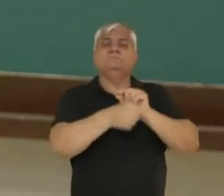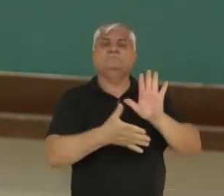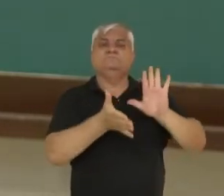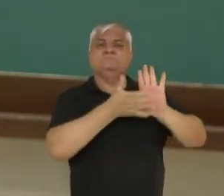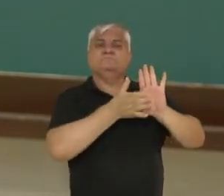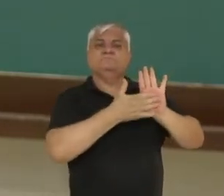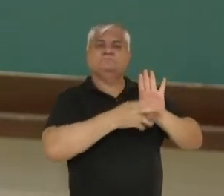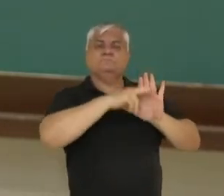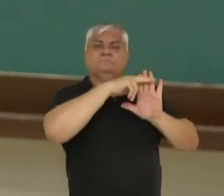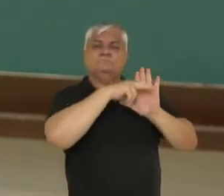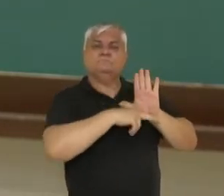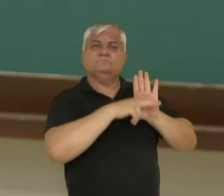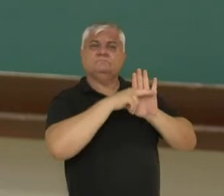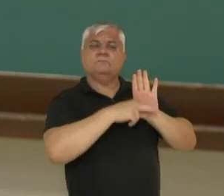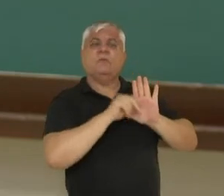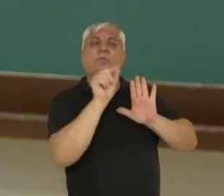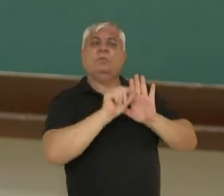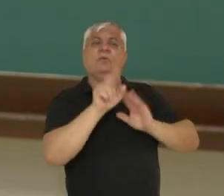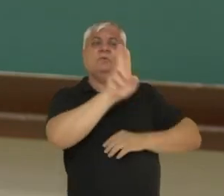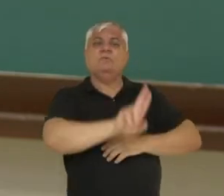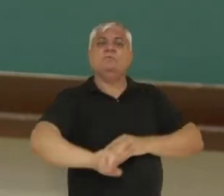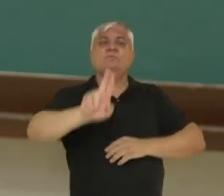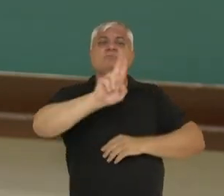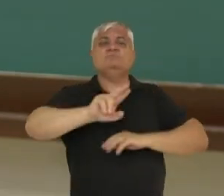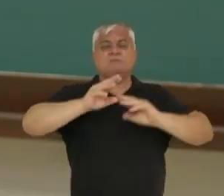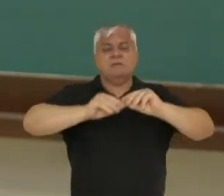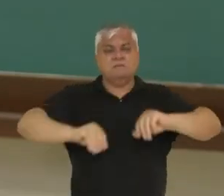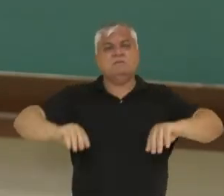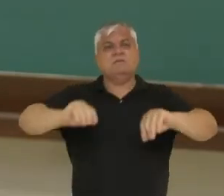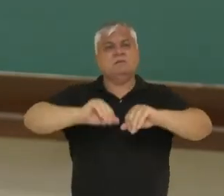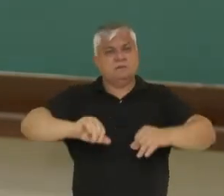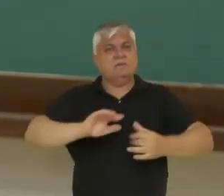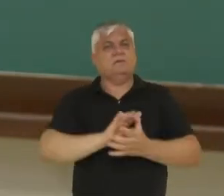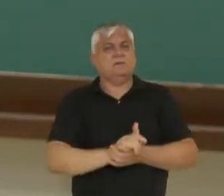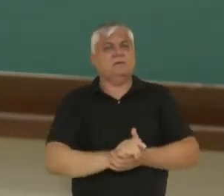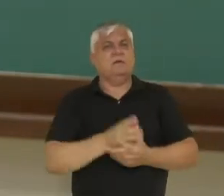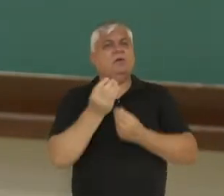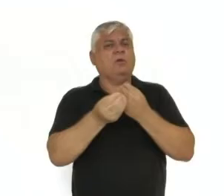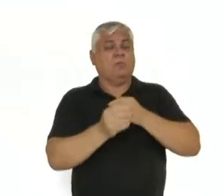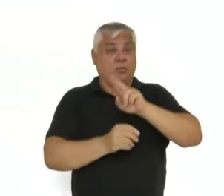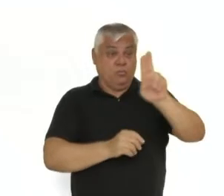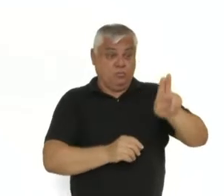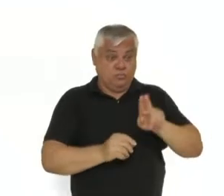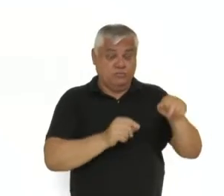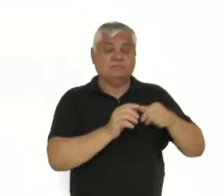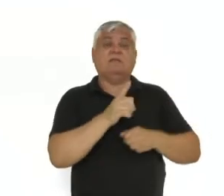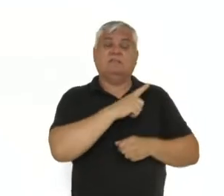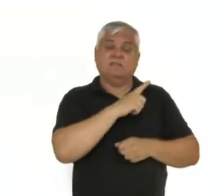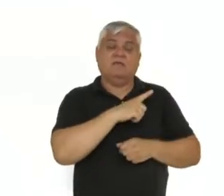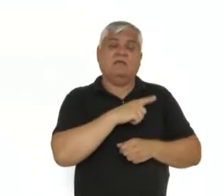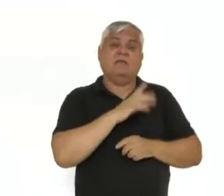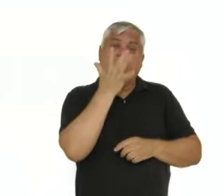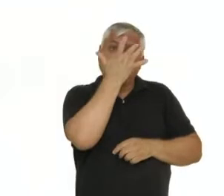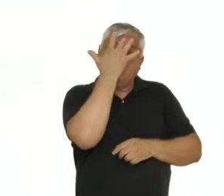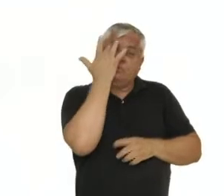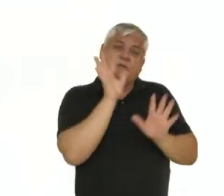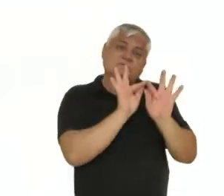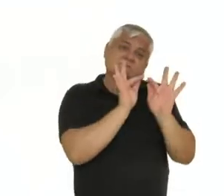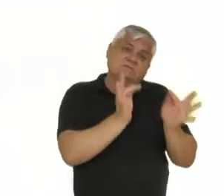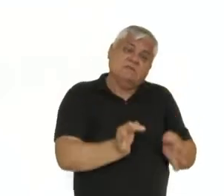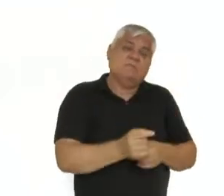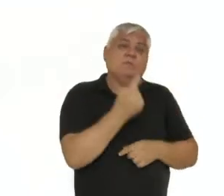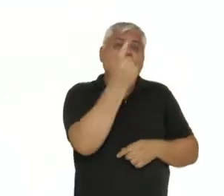a concentração e a utilização da terra. A essa utilização da terra nós temos o minifúndio, onde nós temos um